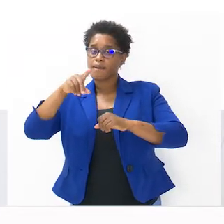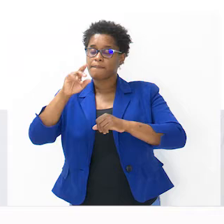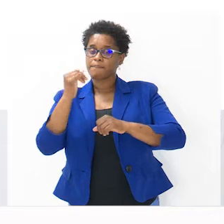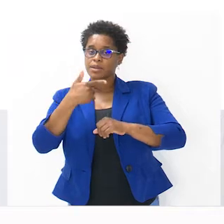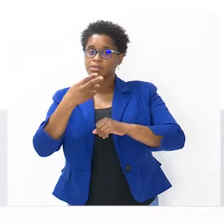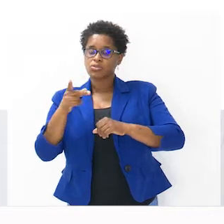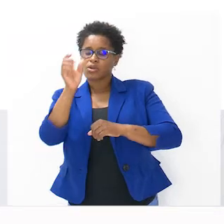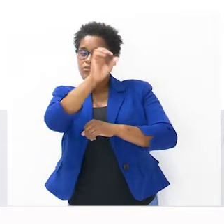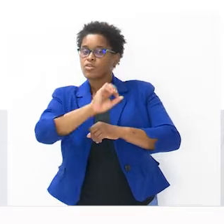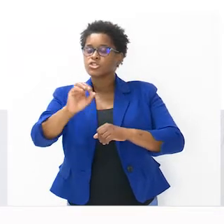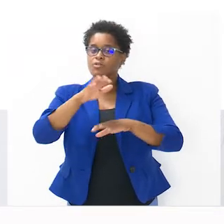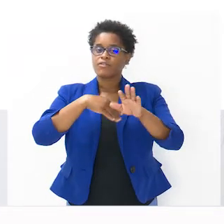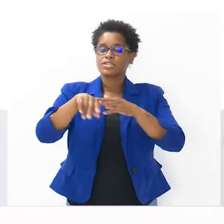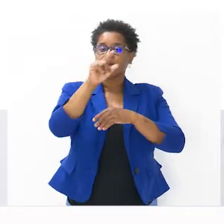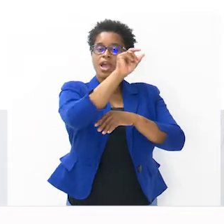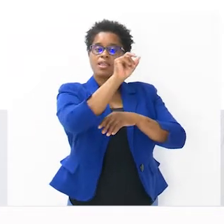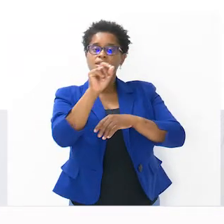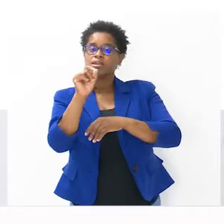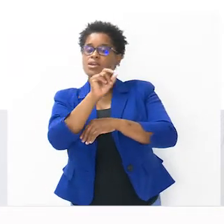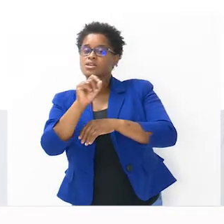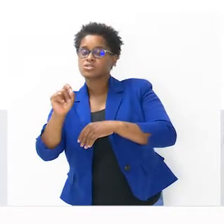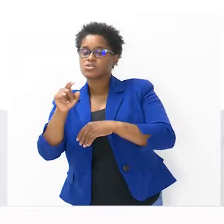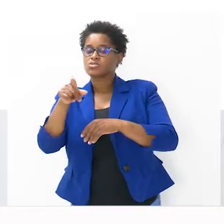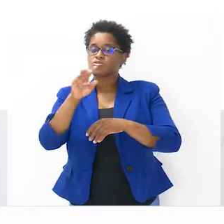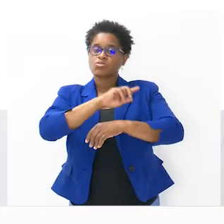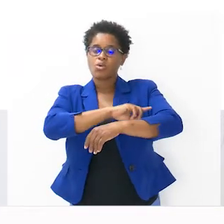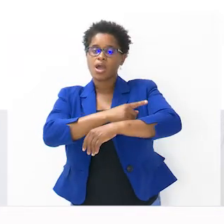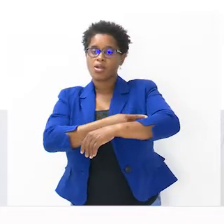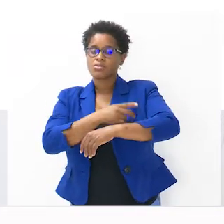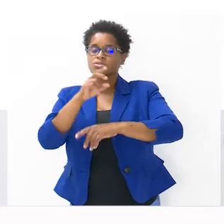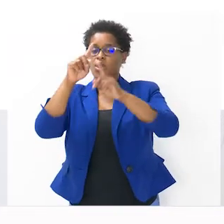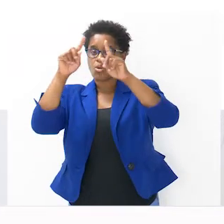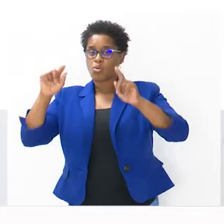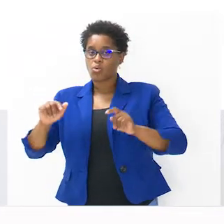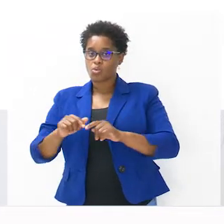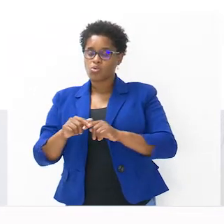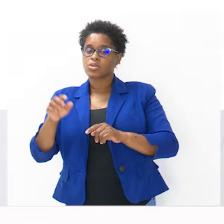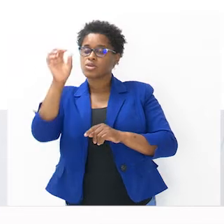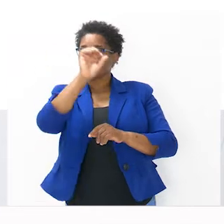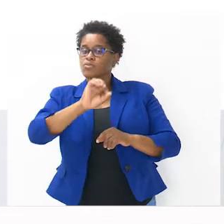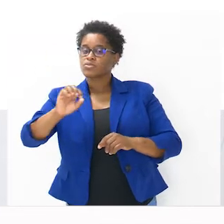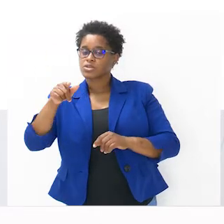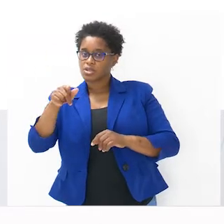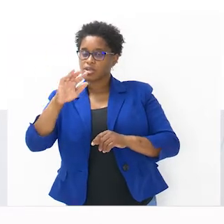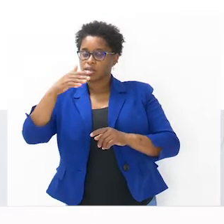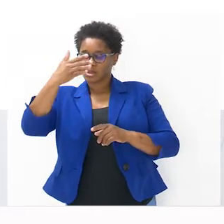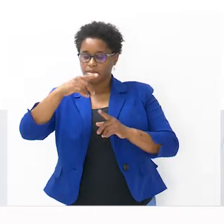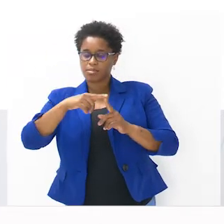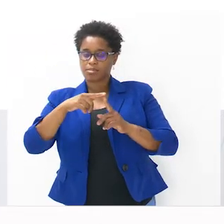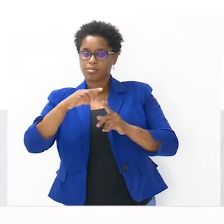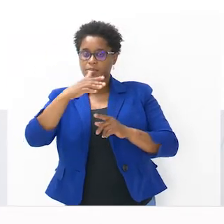fazer a correspondência, vão classificar os ângulos da coluna que vocês têm ali na primeira